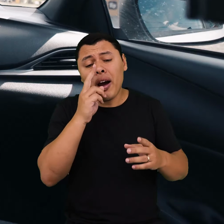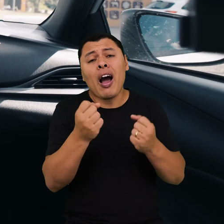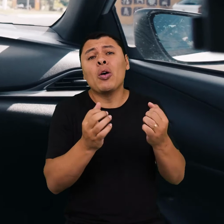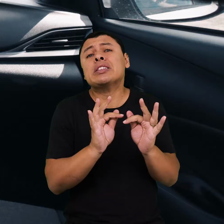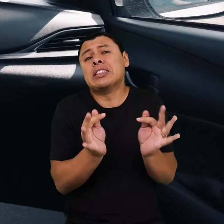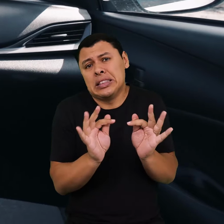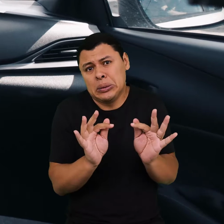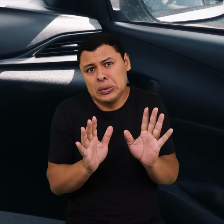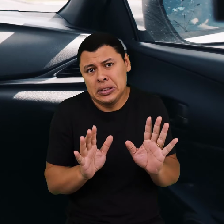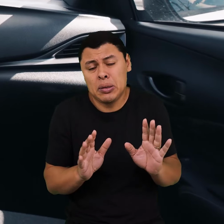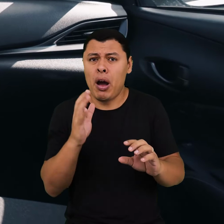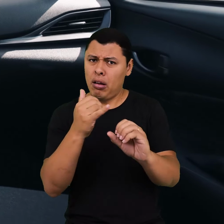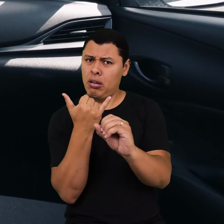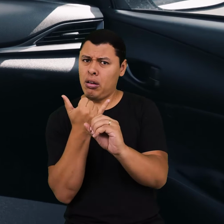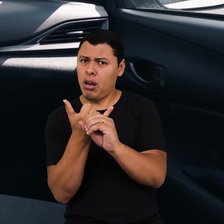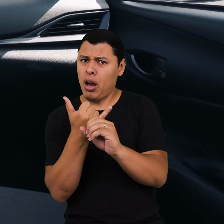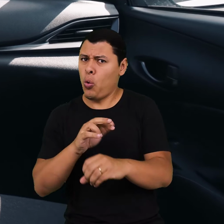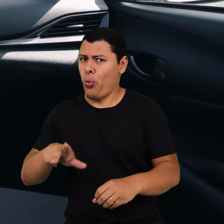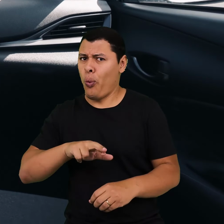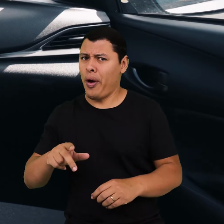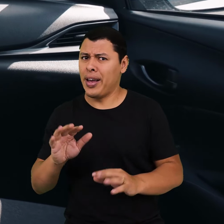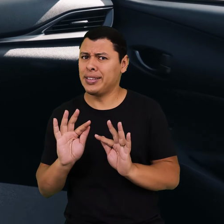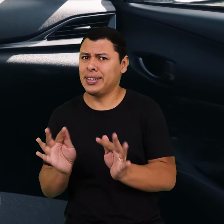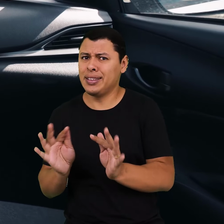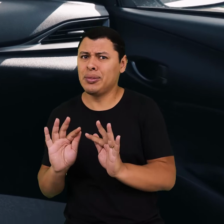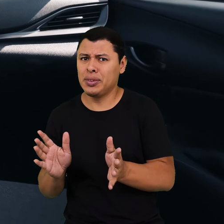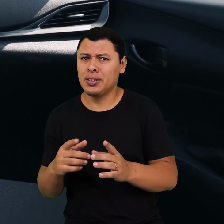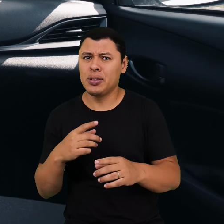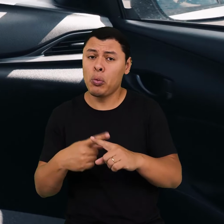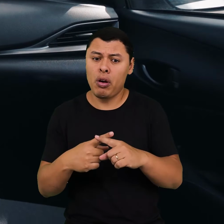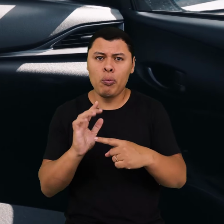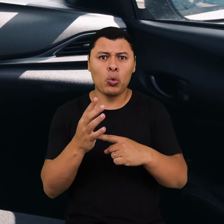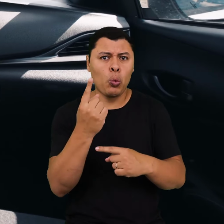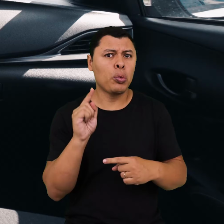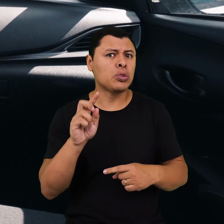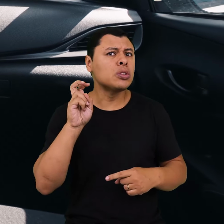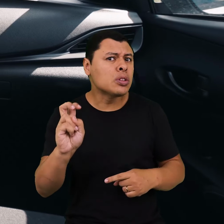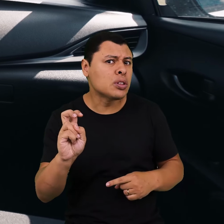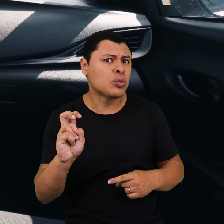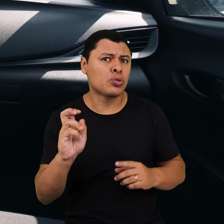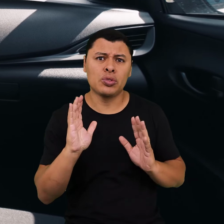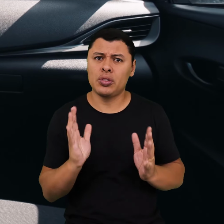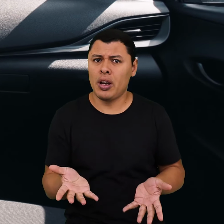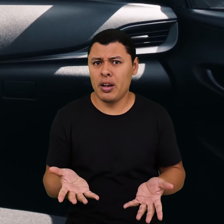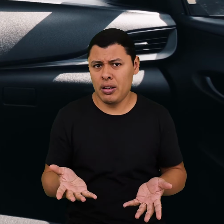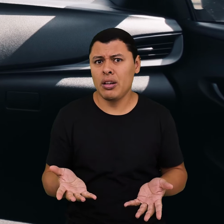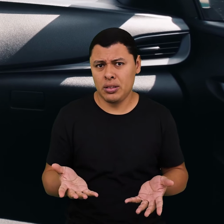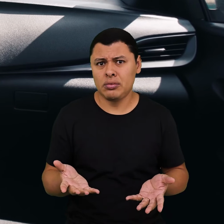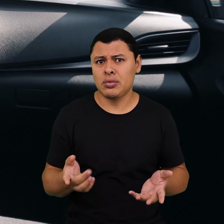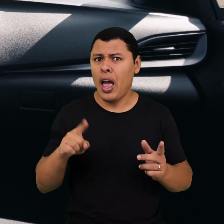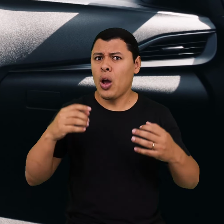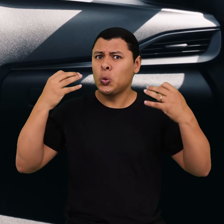né, e o Yaris, especialmente agora que a gente só tem um motor 1.5, ele está mais reposicionado já realmente como um hatch compacto